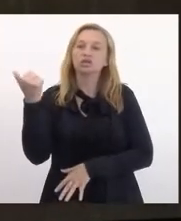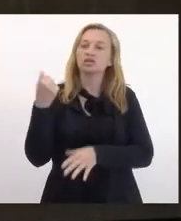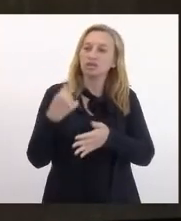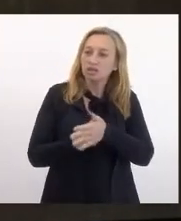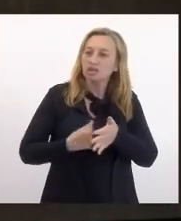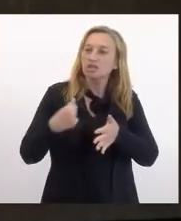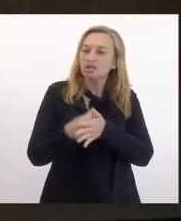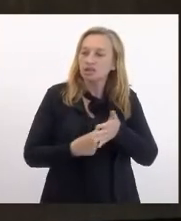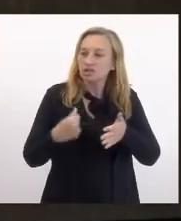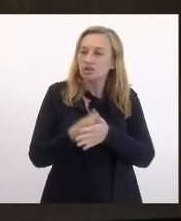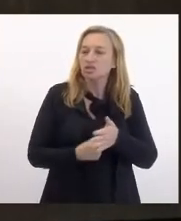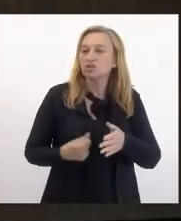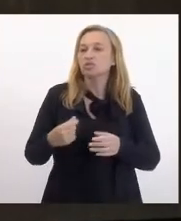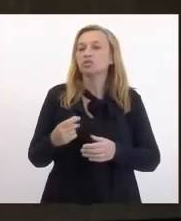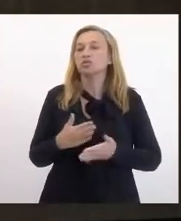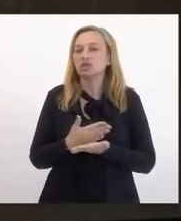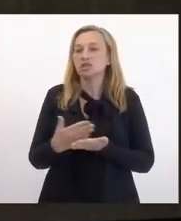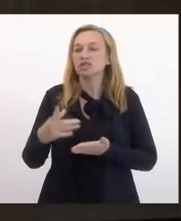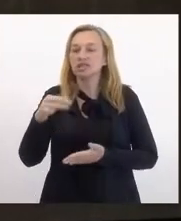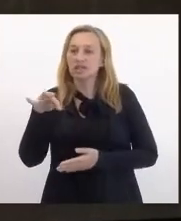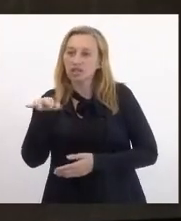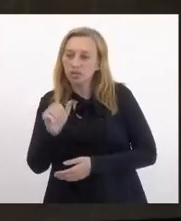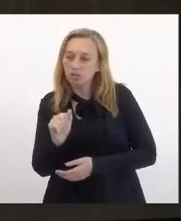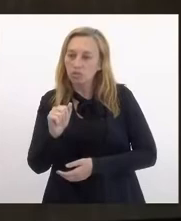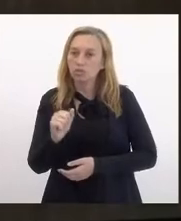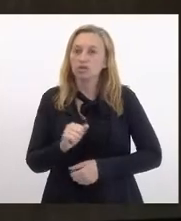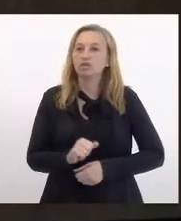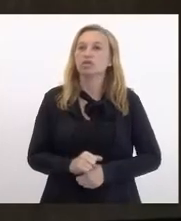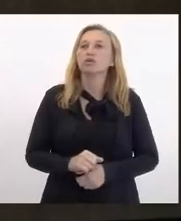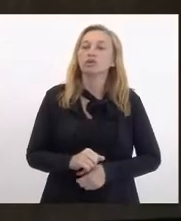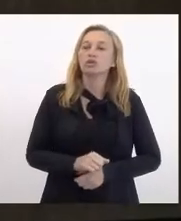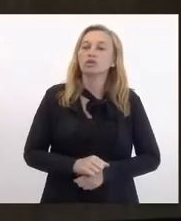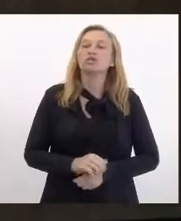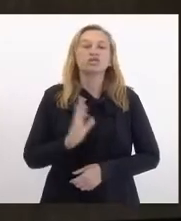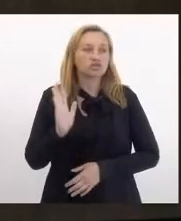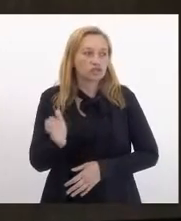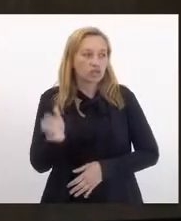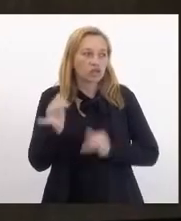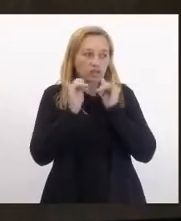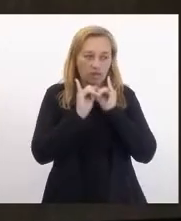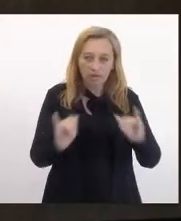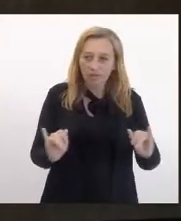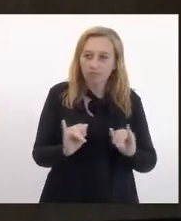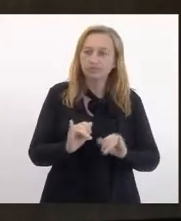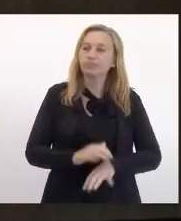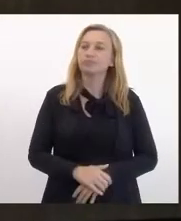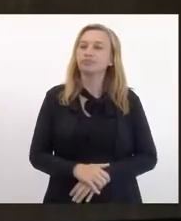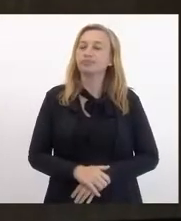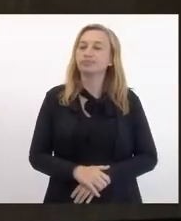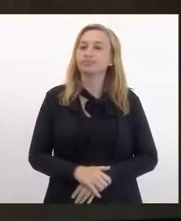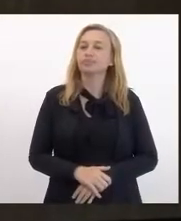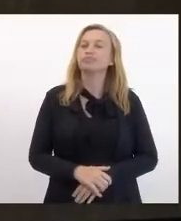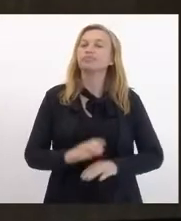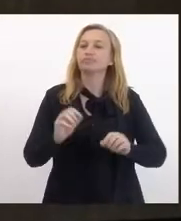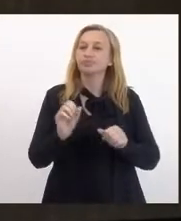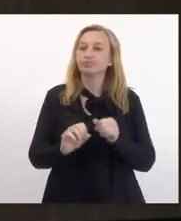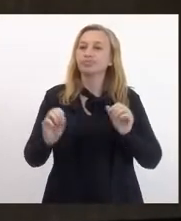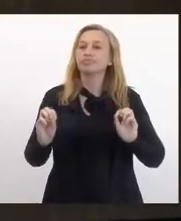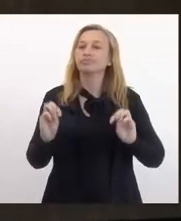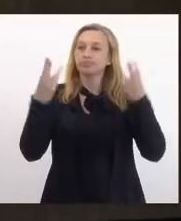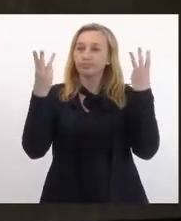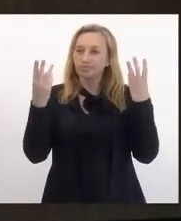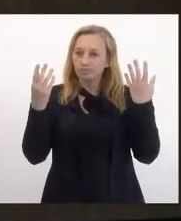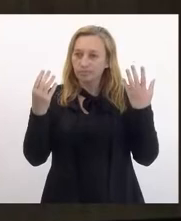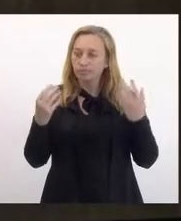início da ditadura, junto com a UNE, Flávio, o Centro Popular de Cultura, a UNE, já declarada ilegal pela ditadura, e eles fizeram um show produzido